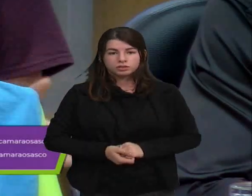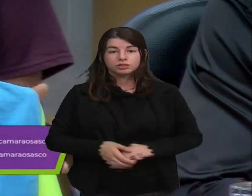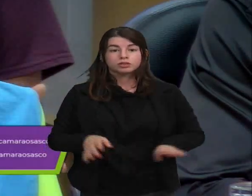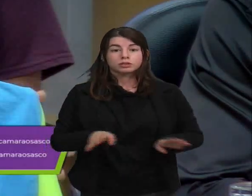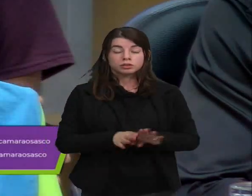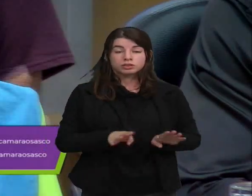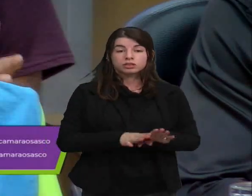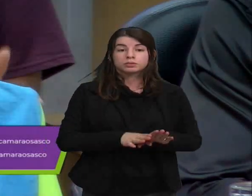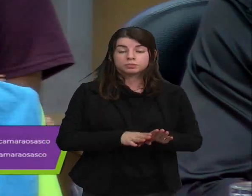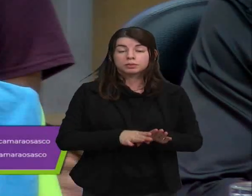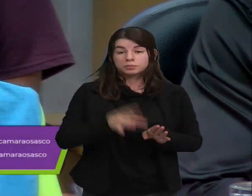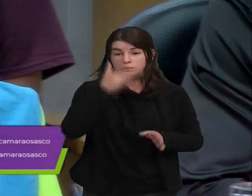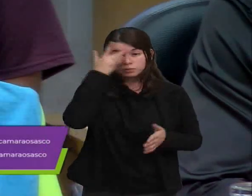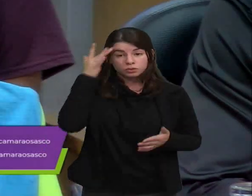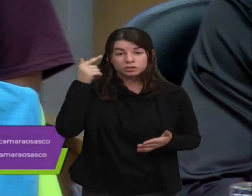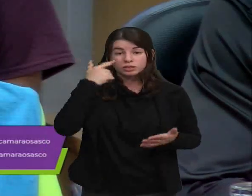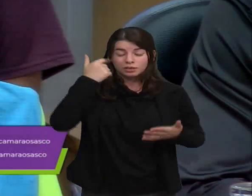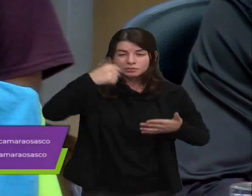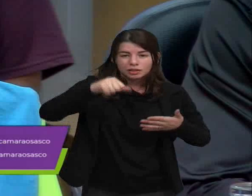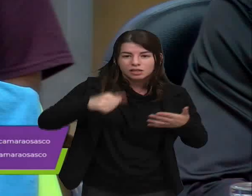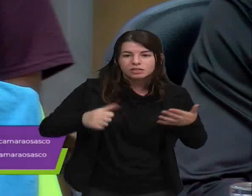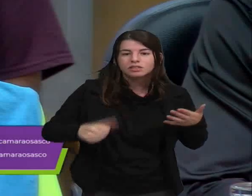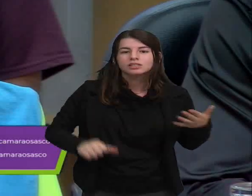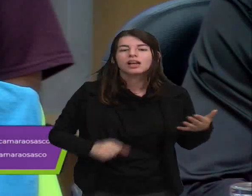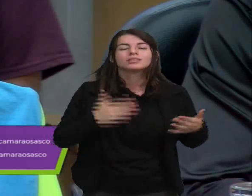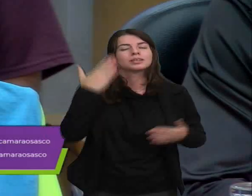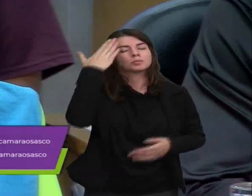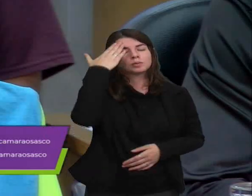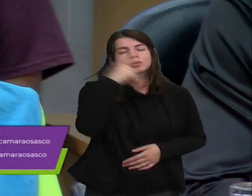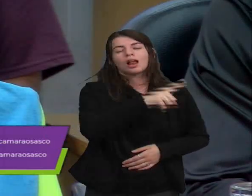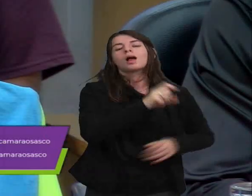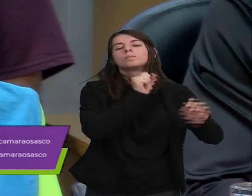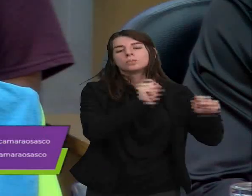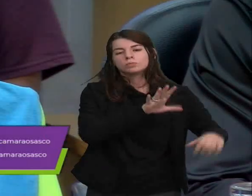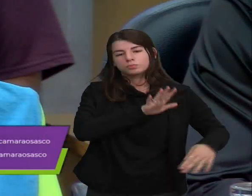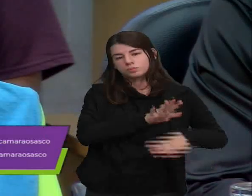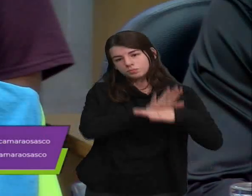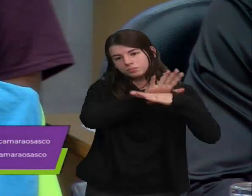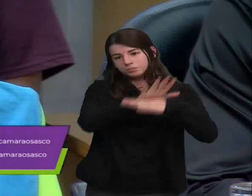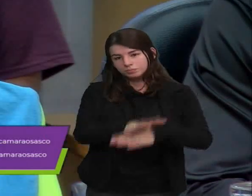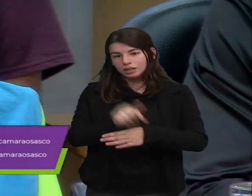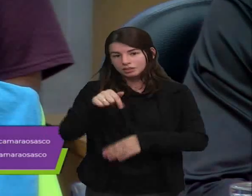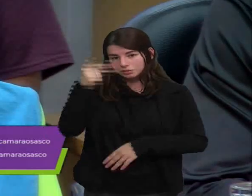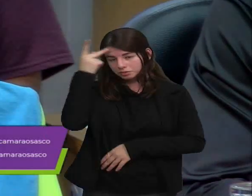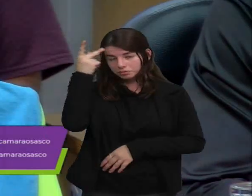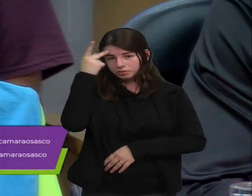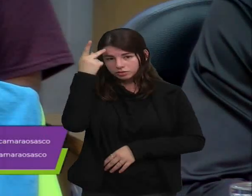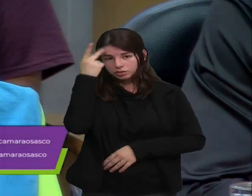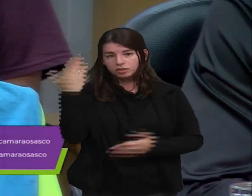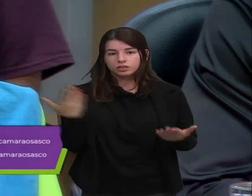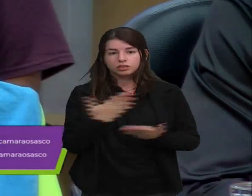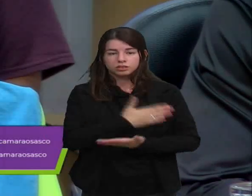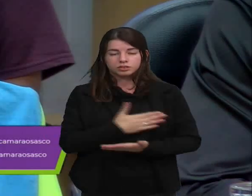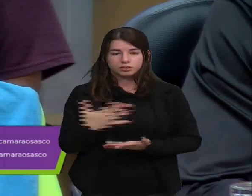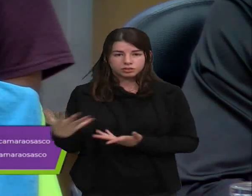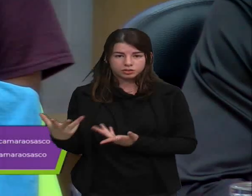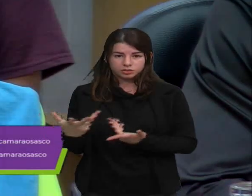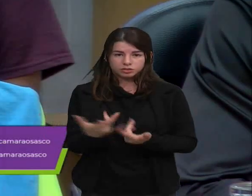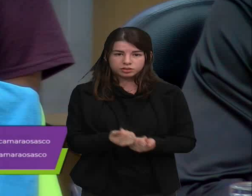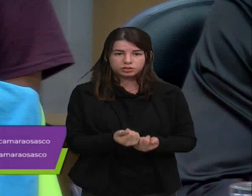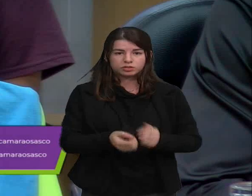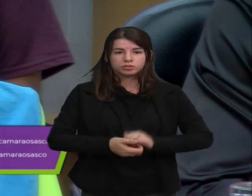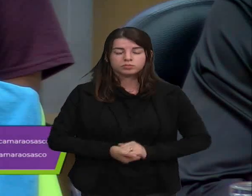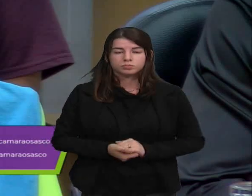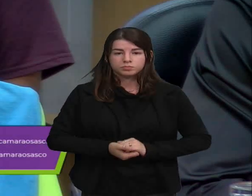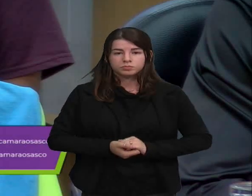para os trabalhadores é uma força amiga que a gente pode contar com ela aqui no estado de São Paulo agora eu gostaria de convidar para que fizesse o uso da